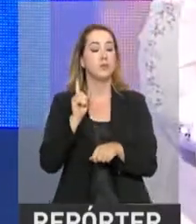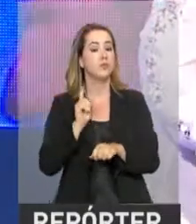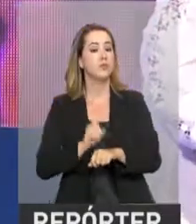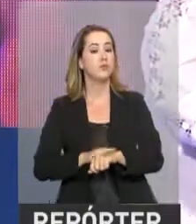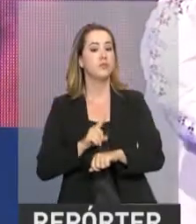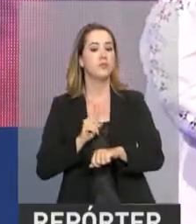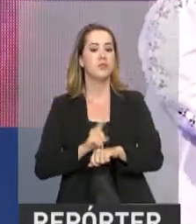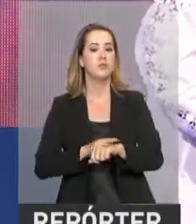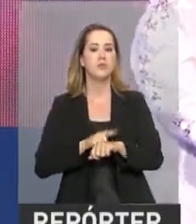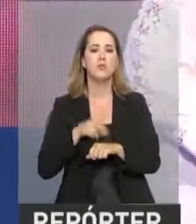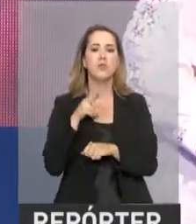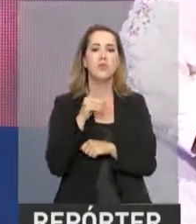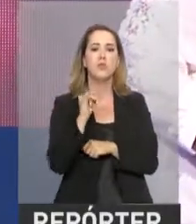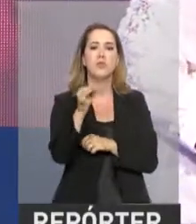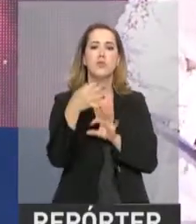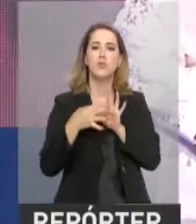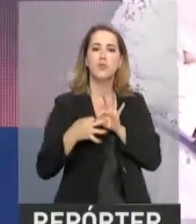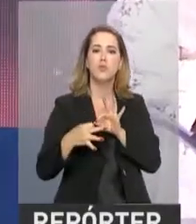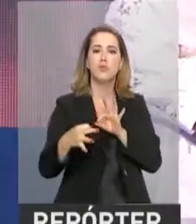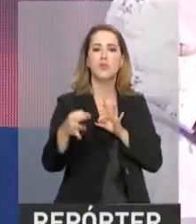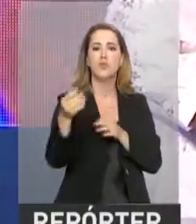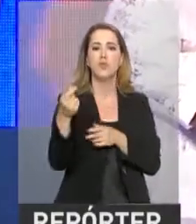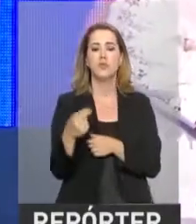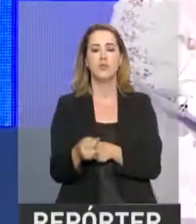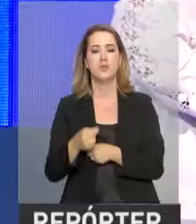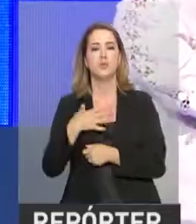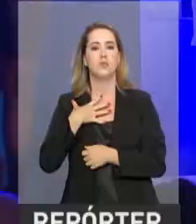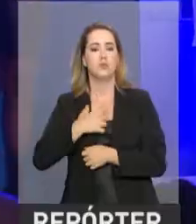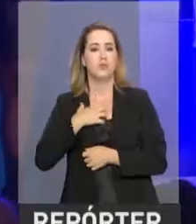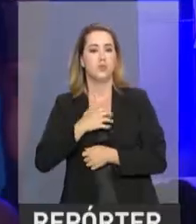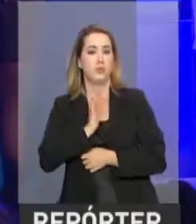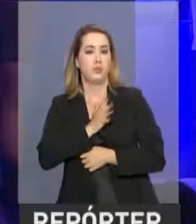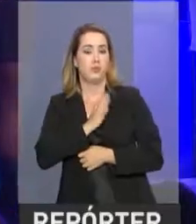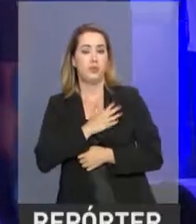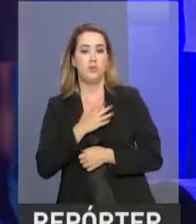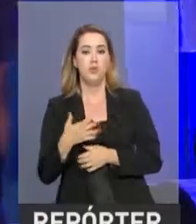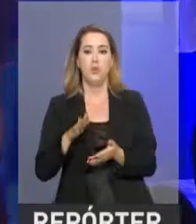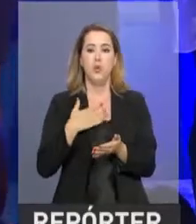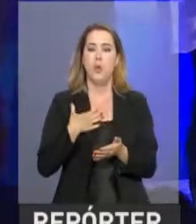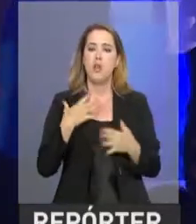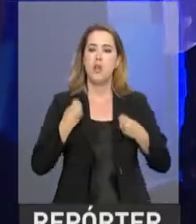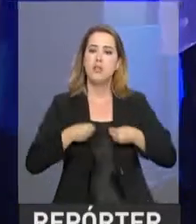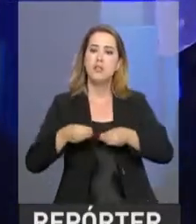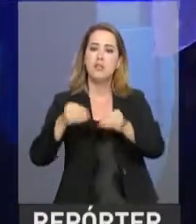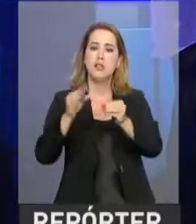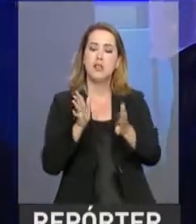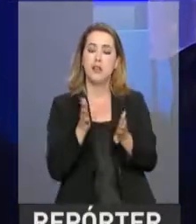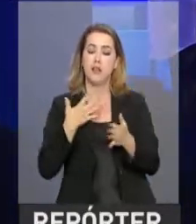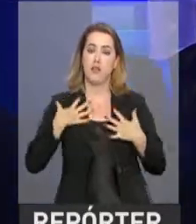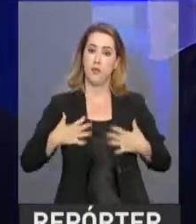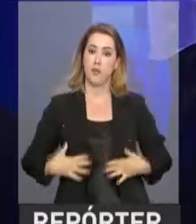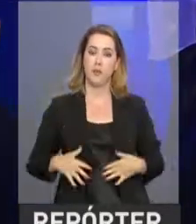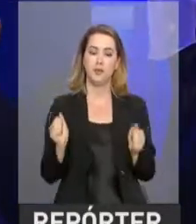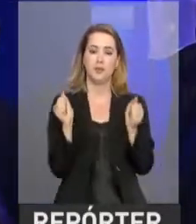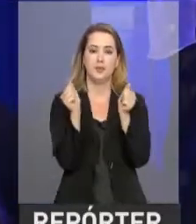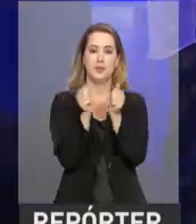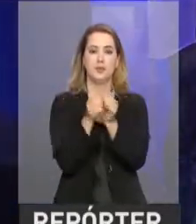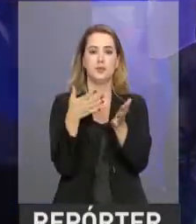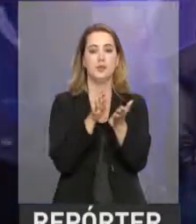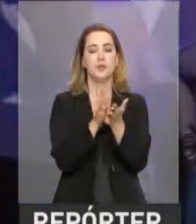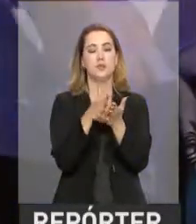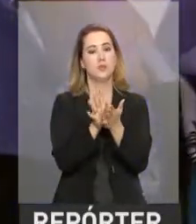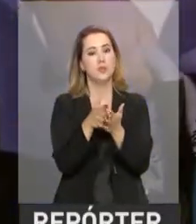quando minhas pernas vão ter alimentar, leva meu corpo junto com